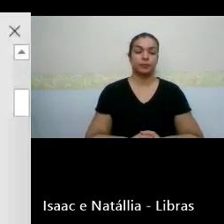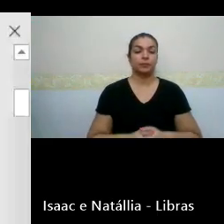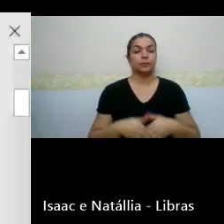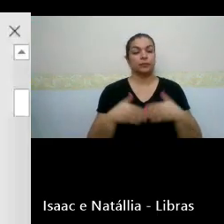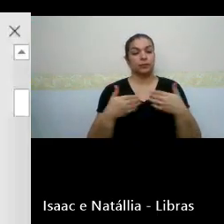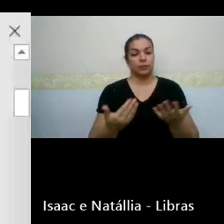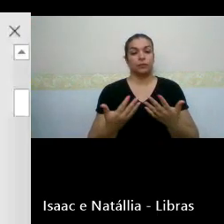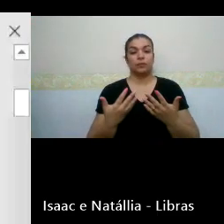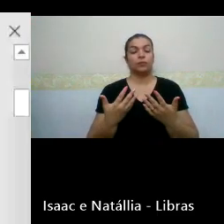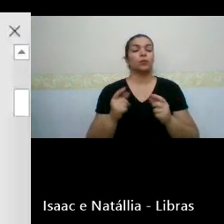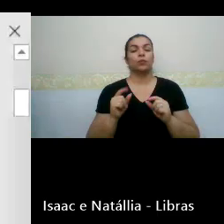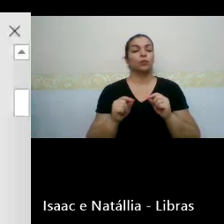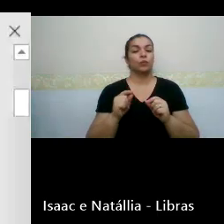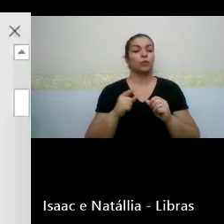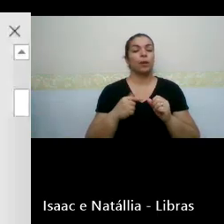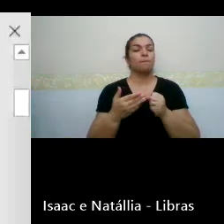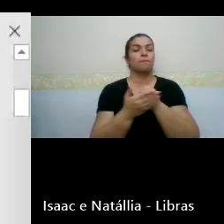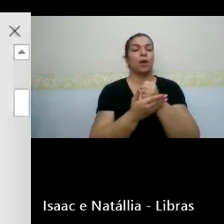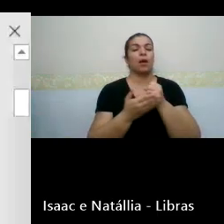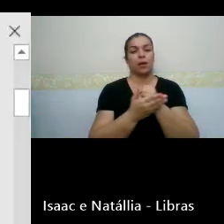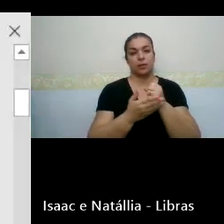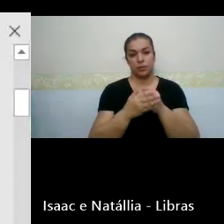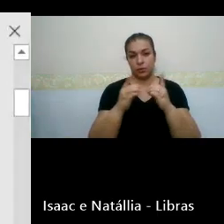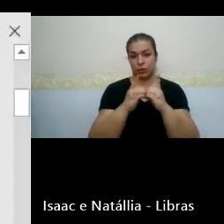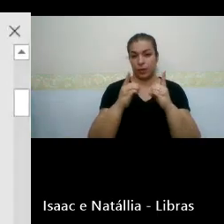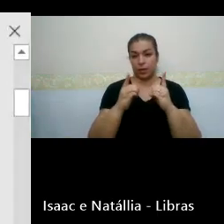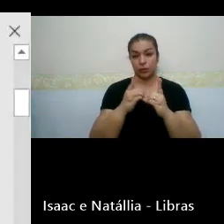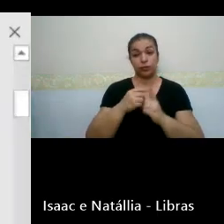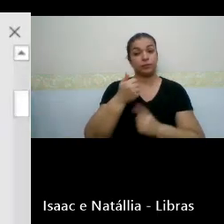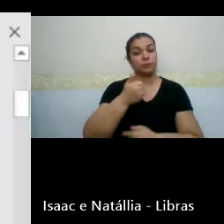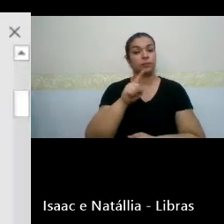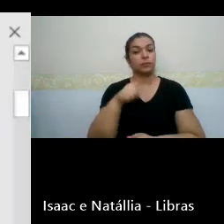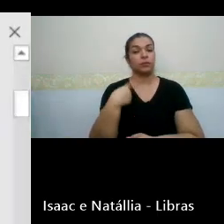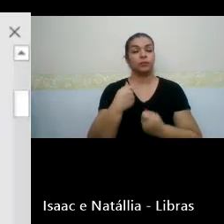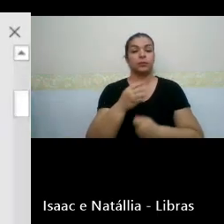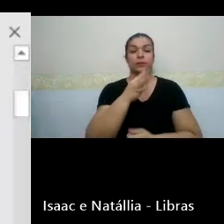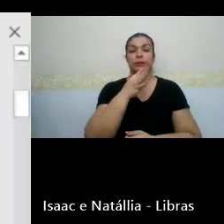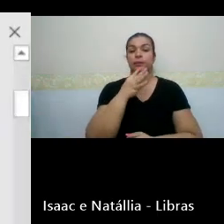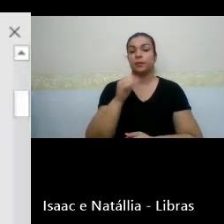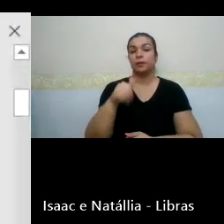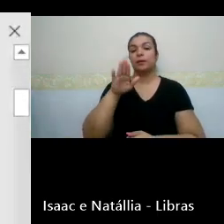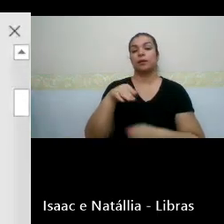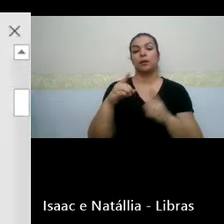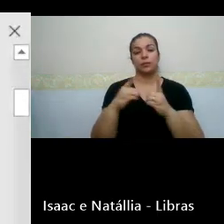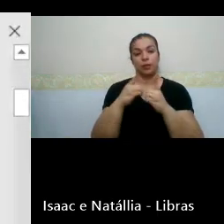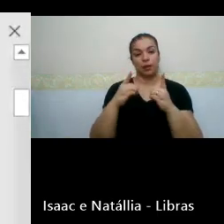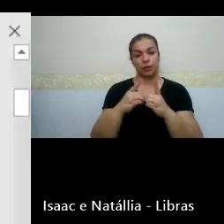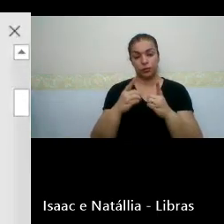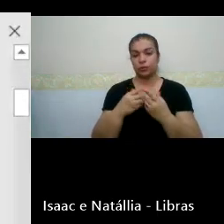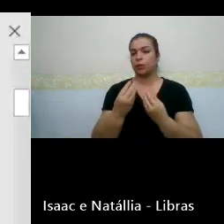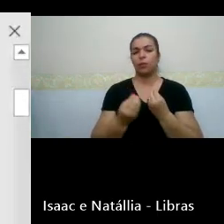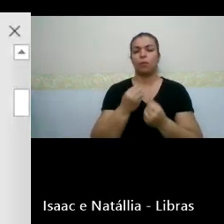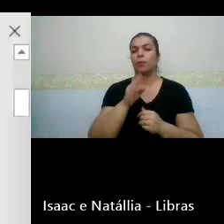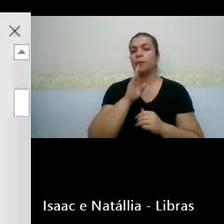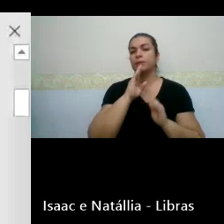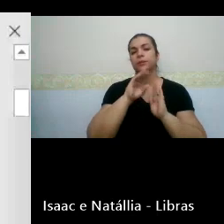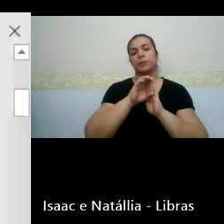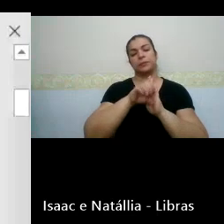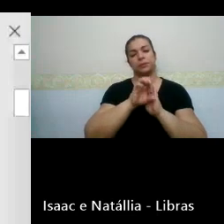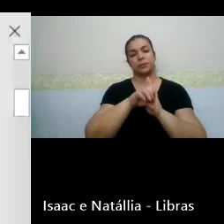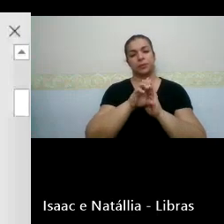didática. Primeiro, a gente precisa conhecer quem é essa didática, né? Vamos saber o seu conceito.